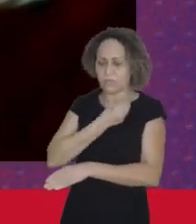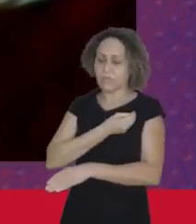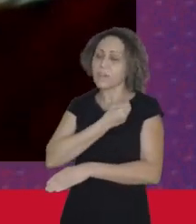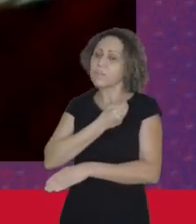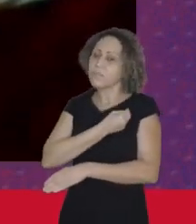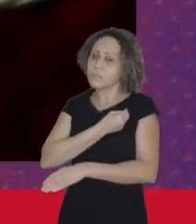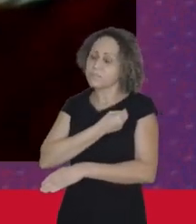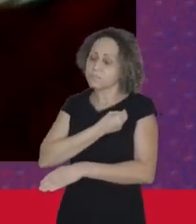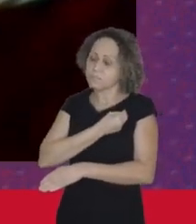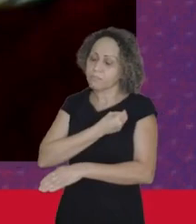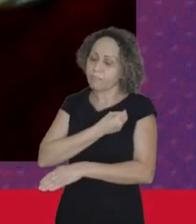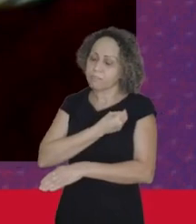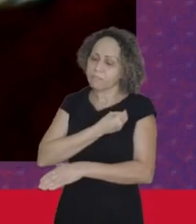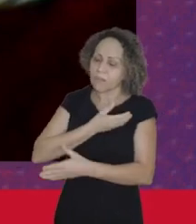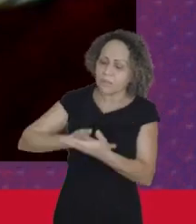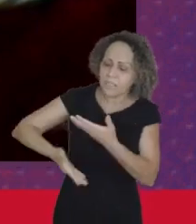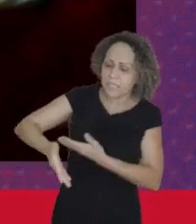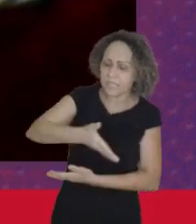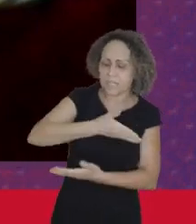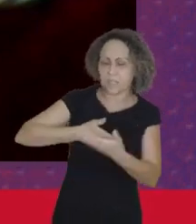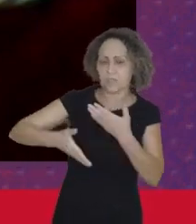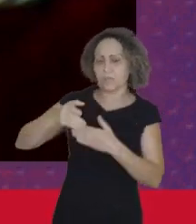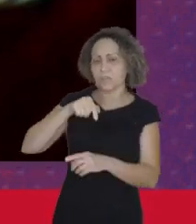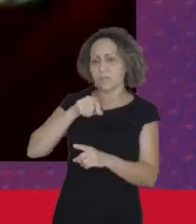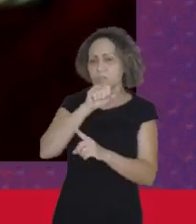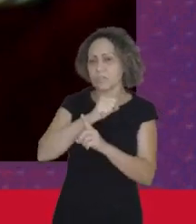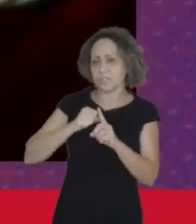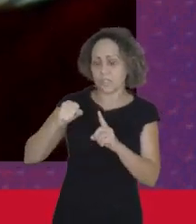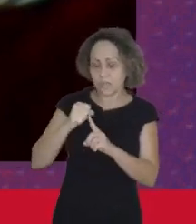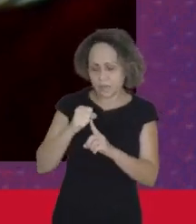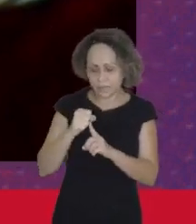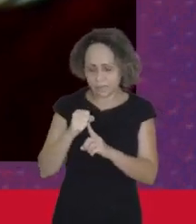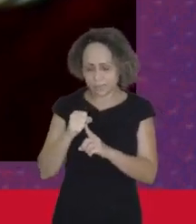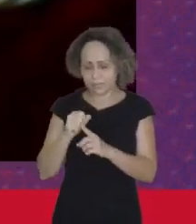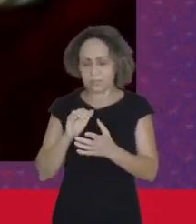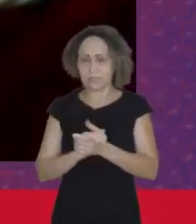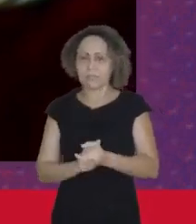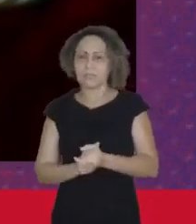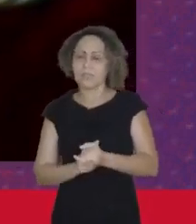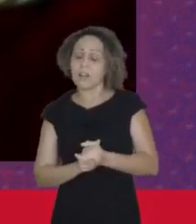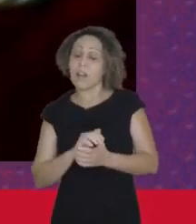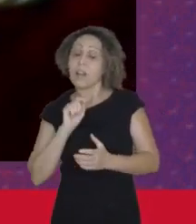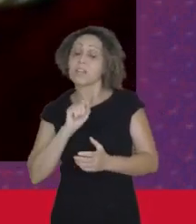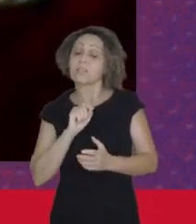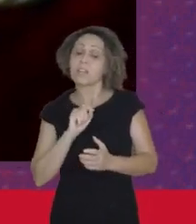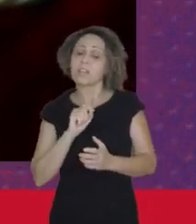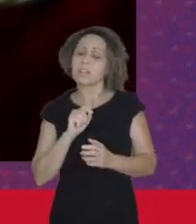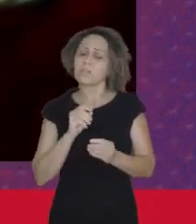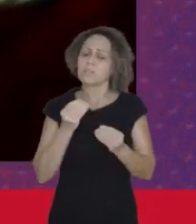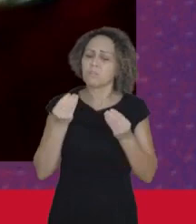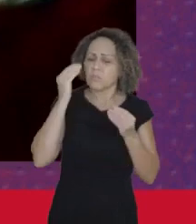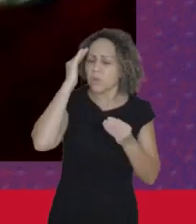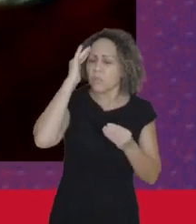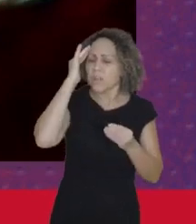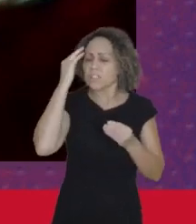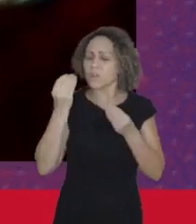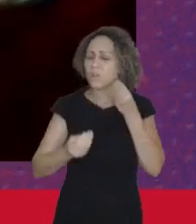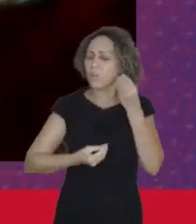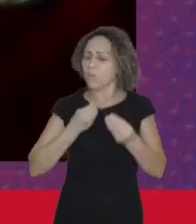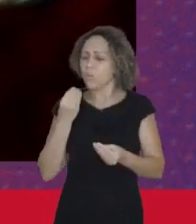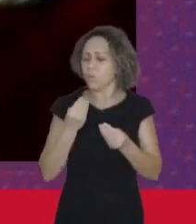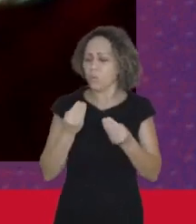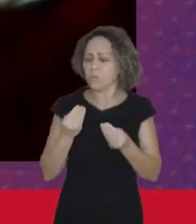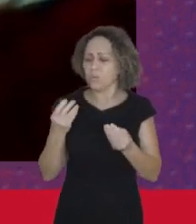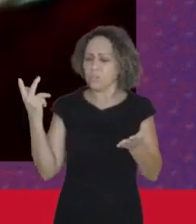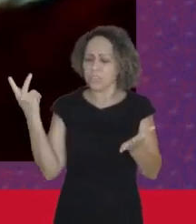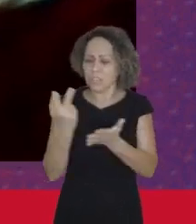deficiência, então, ela é compreendida como fruto, né, de causas naturais, como